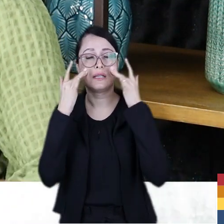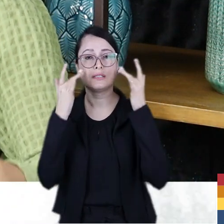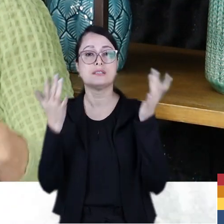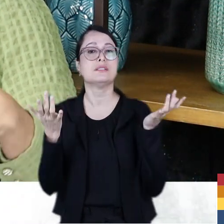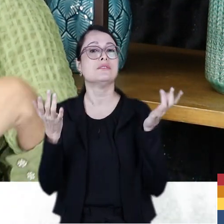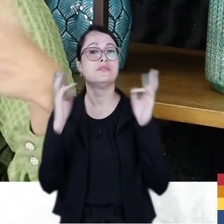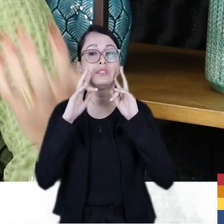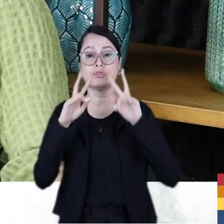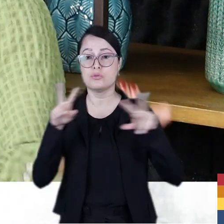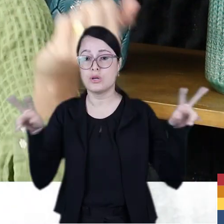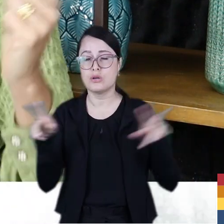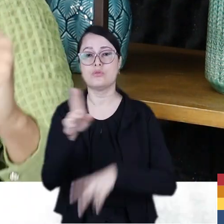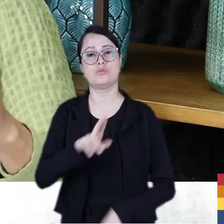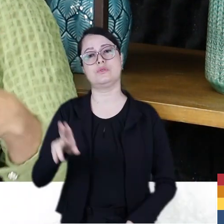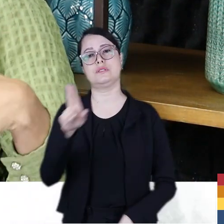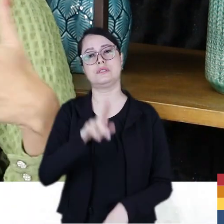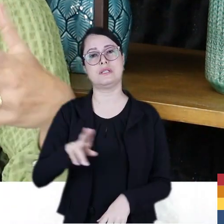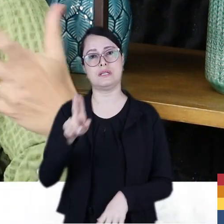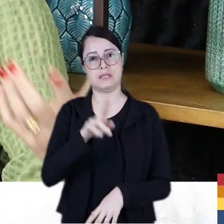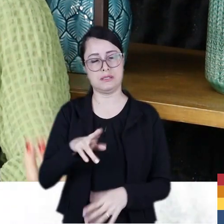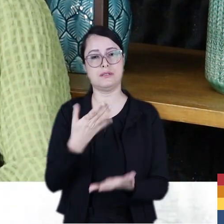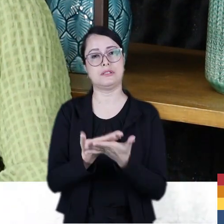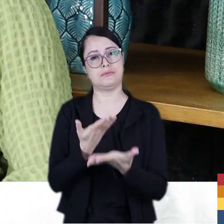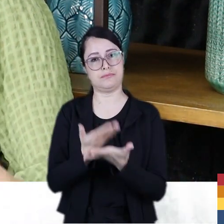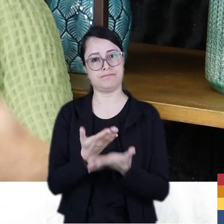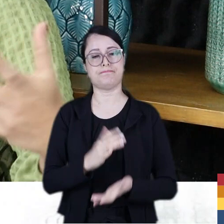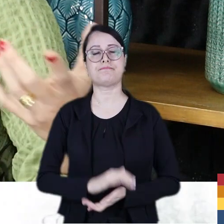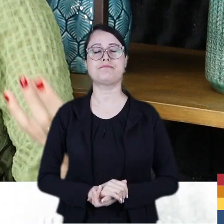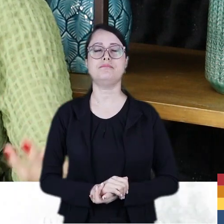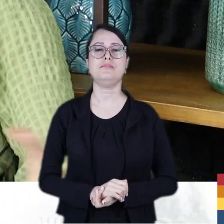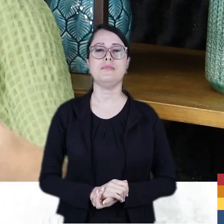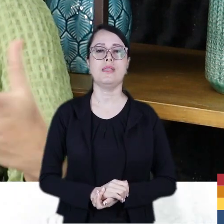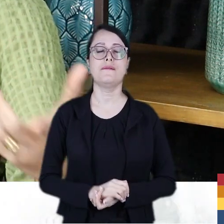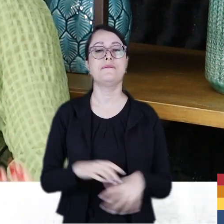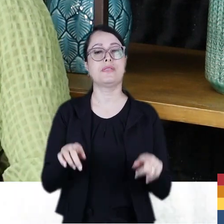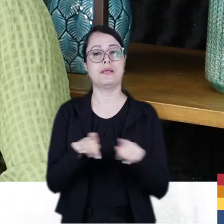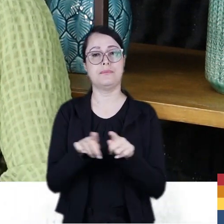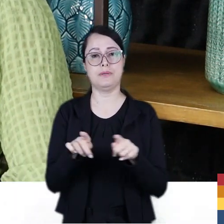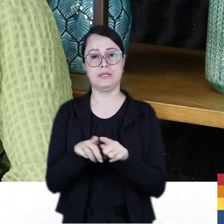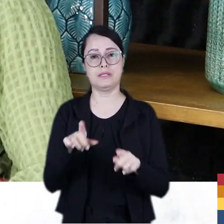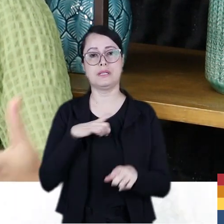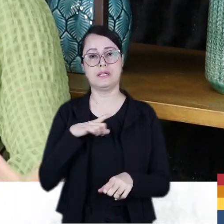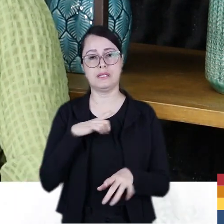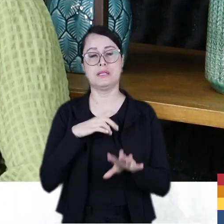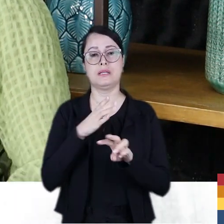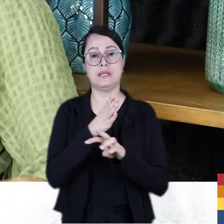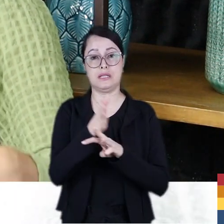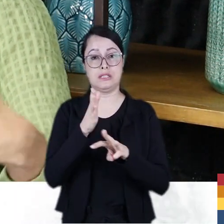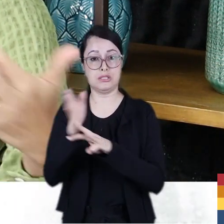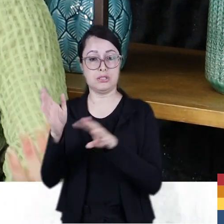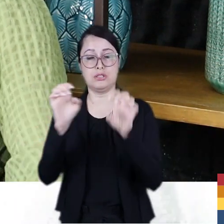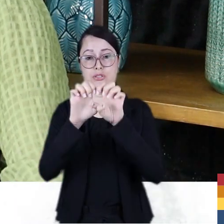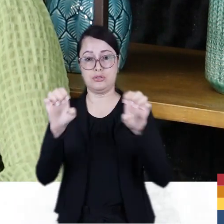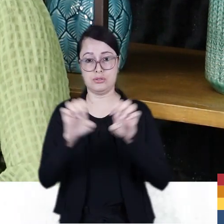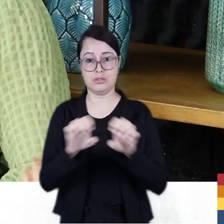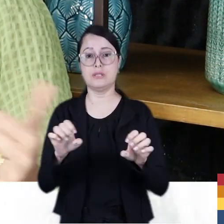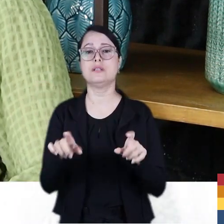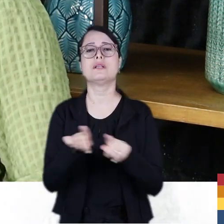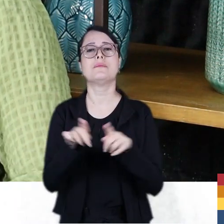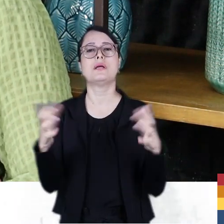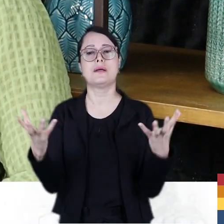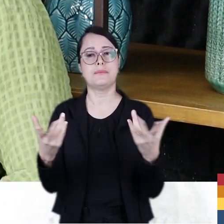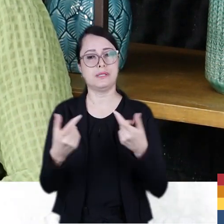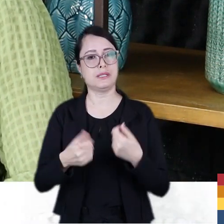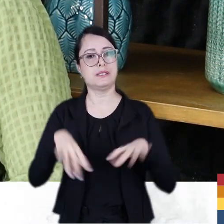compreensão textual, qual a contribuição da comunicação global, né, das expressões de linguagens que